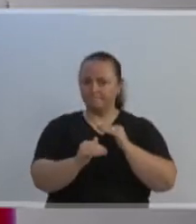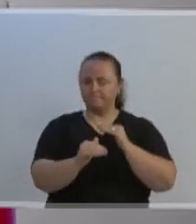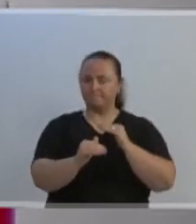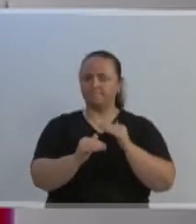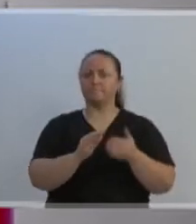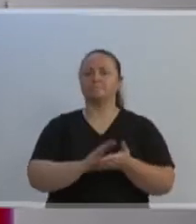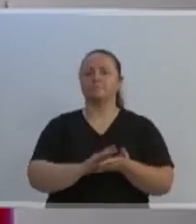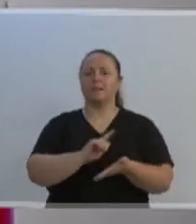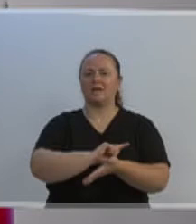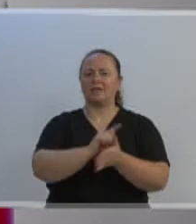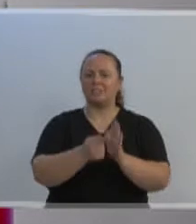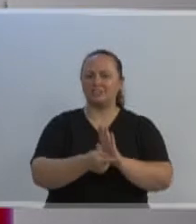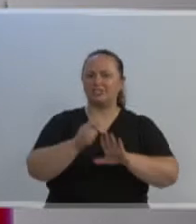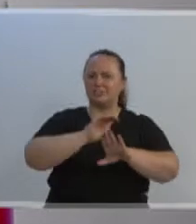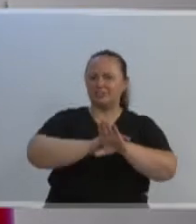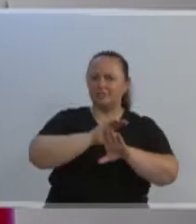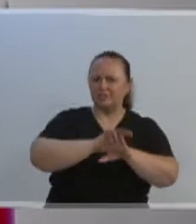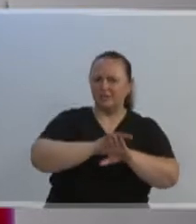gênero,